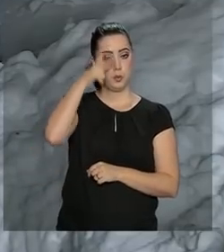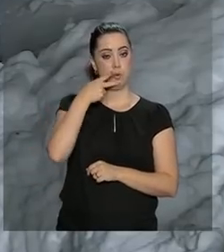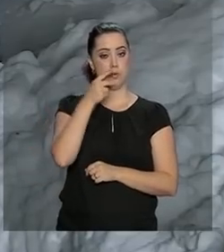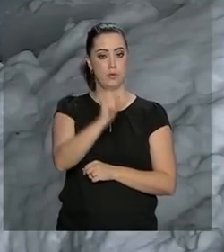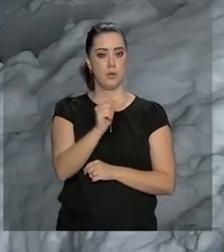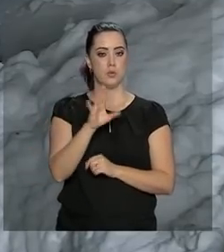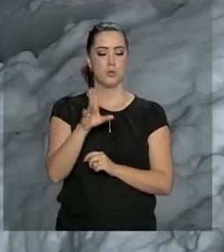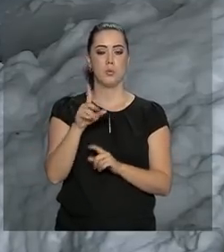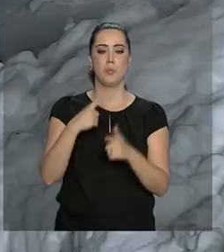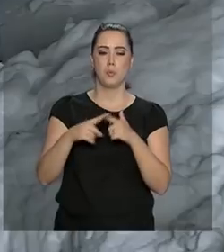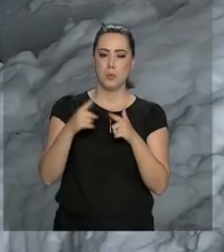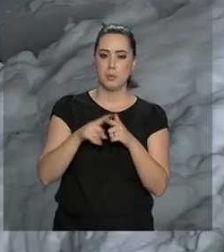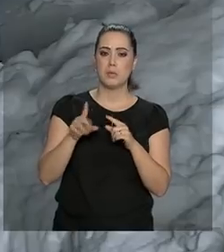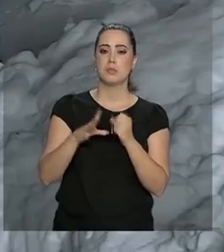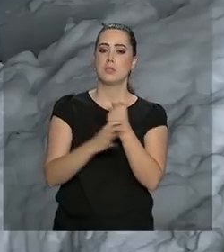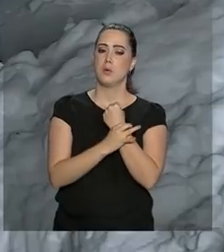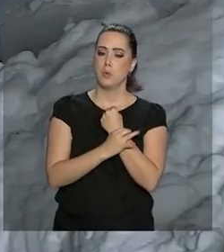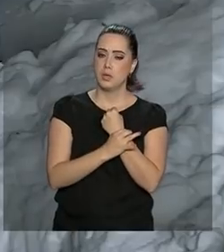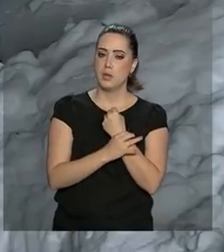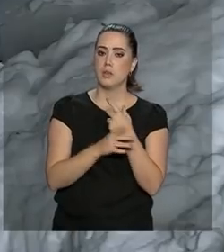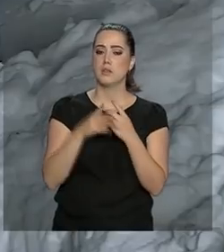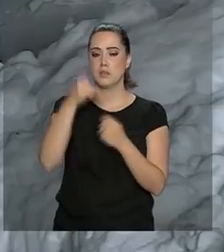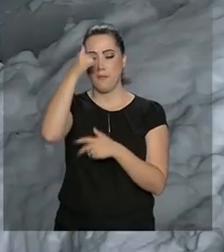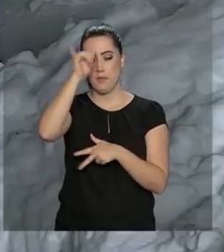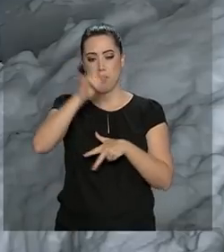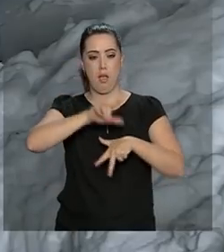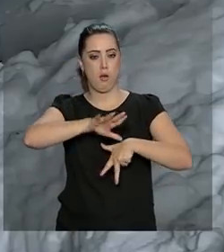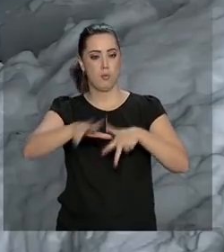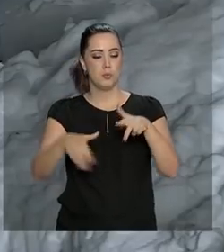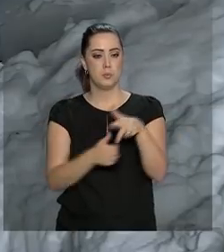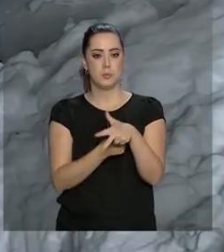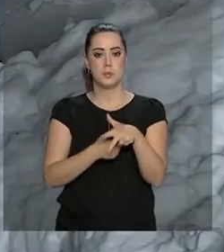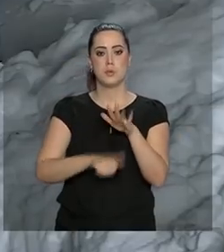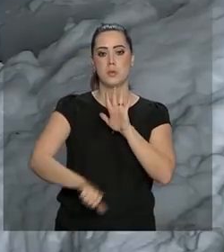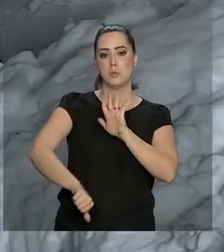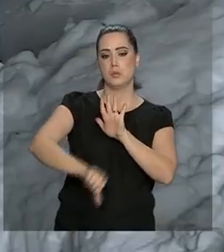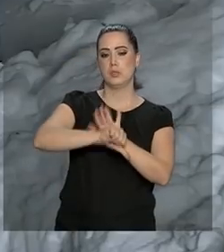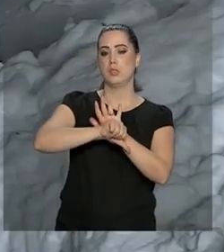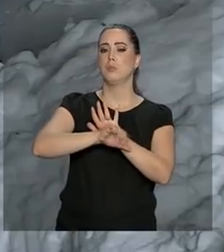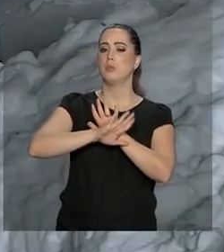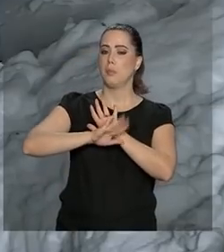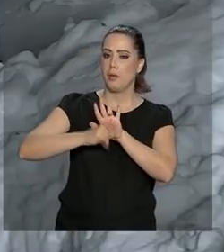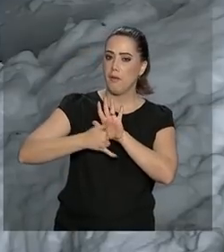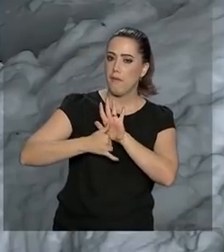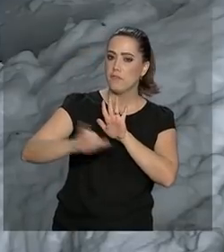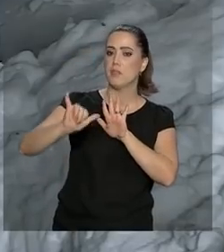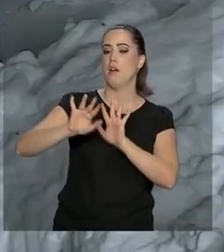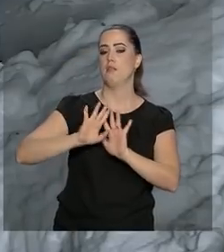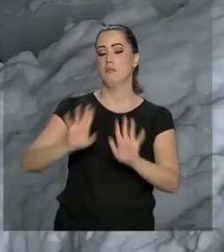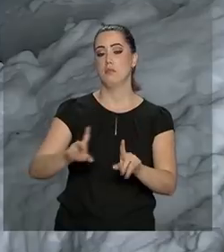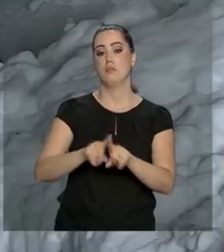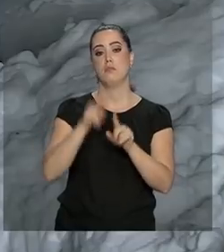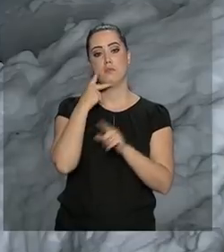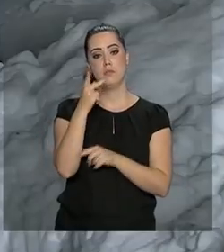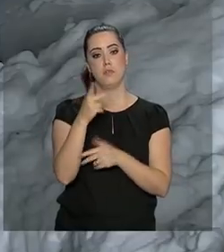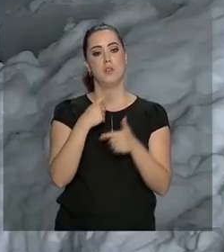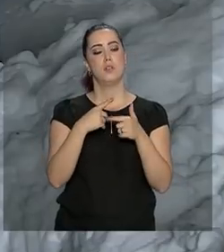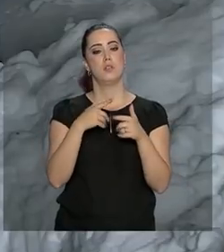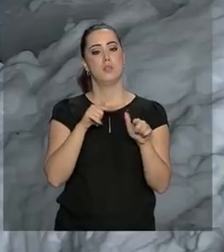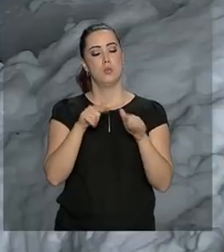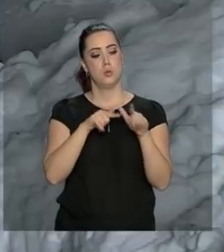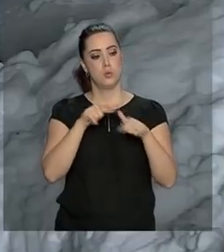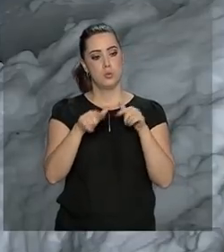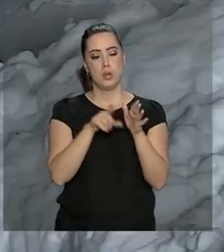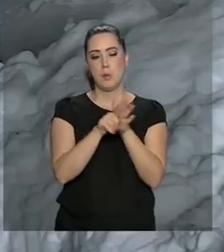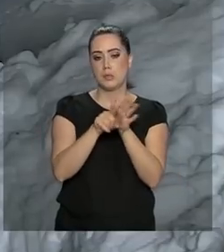da segurança pública, sobre o combate à corrupção e à criminalidade. Ele citou, por exemplo, a Operação Lava Jato,